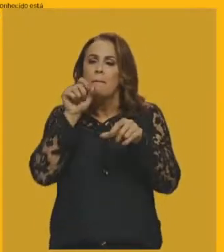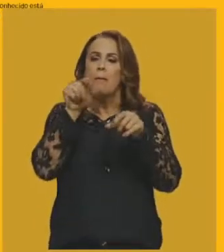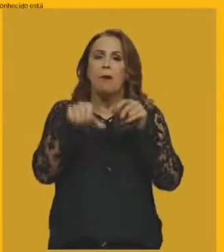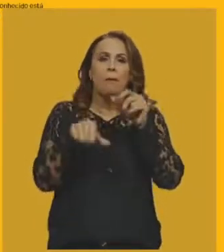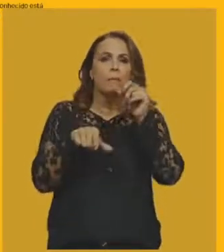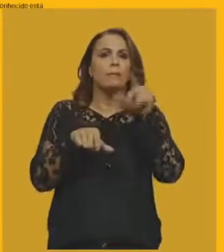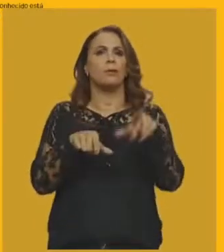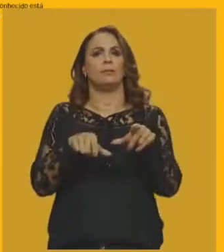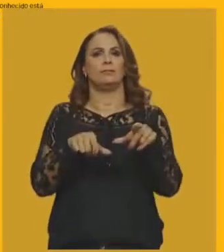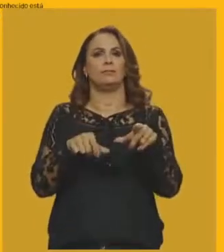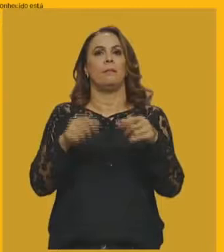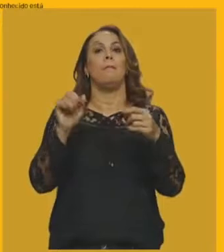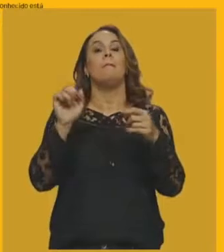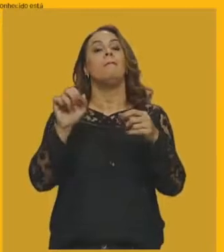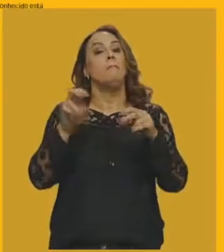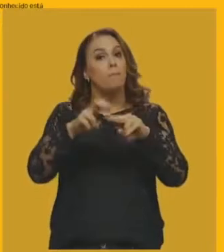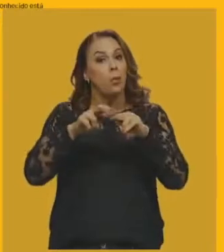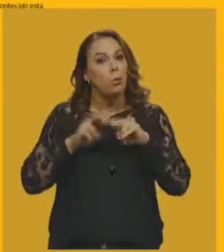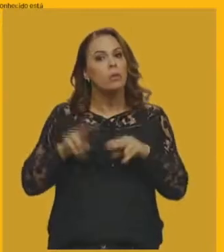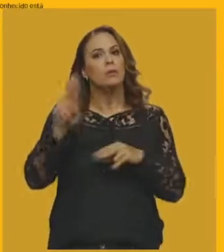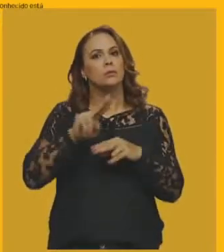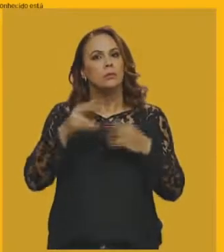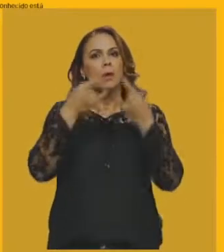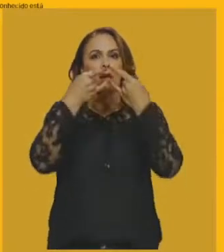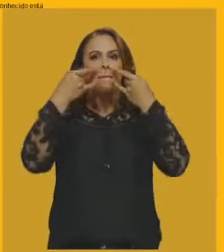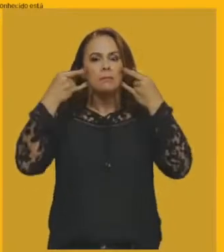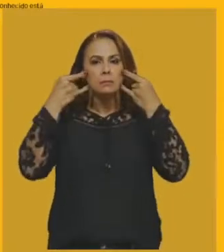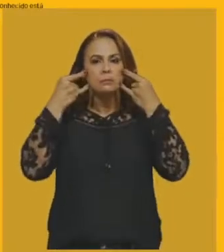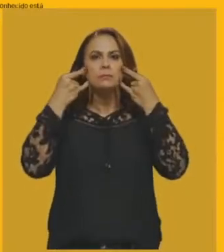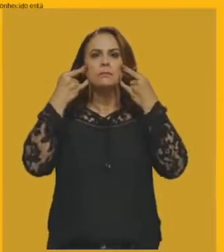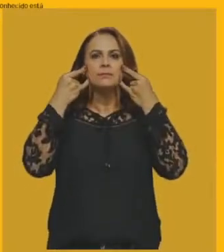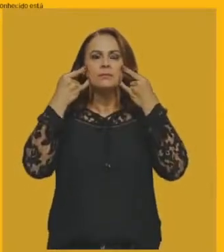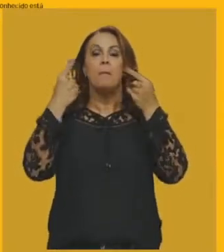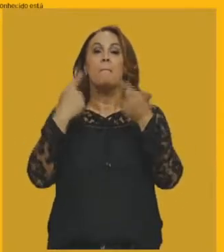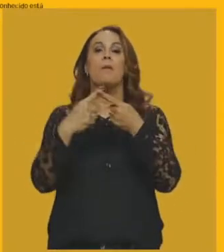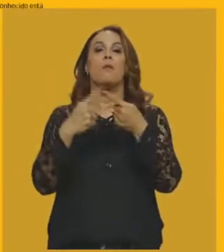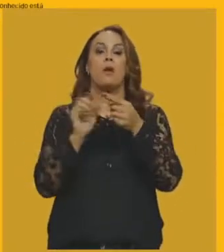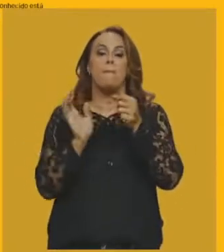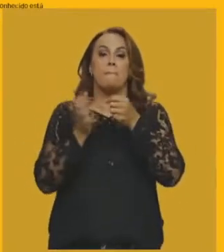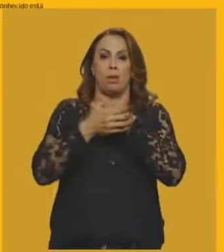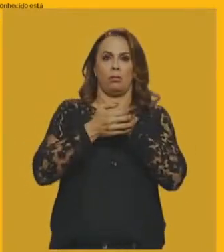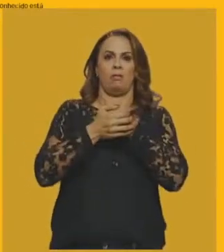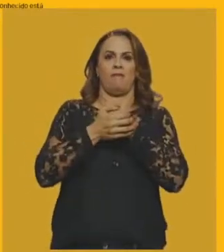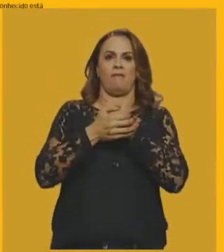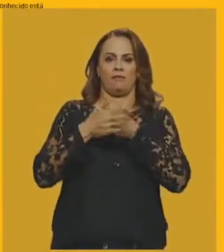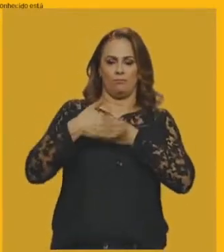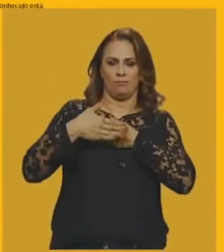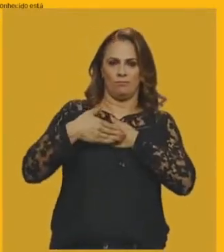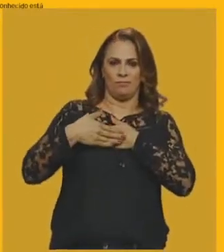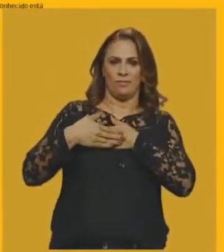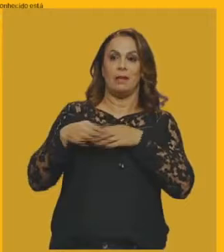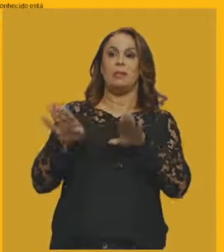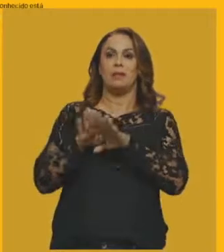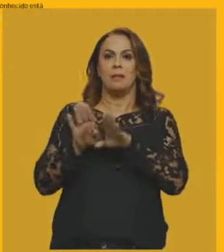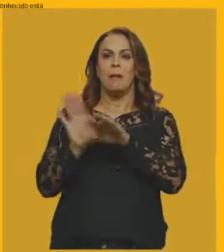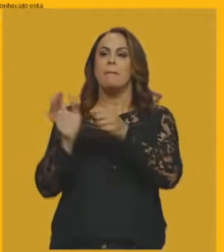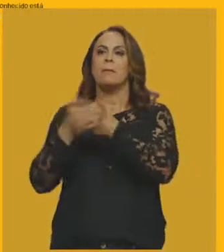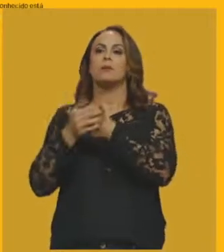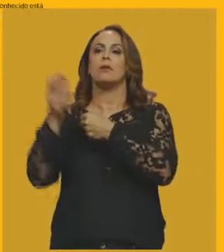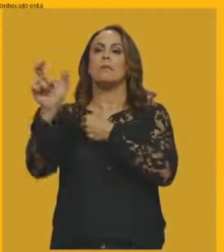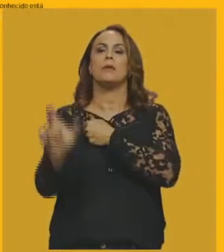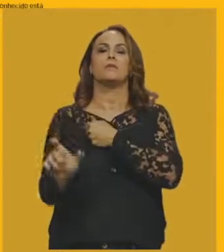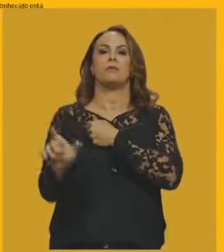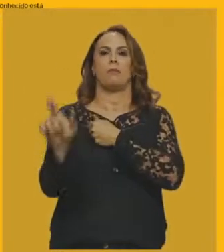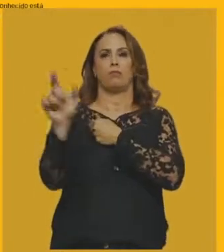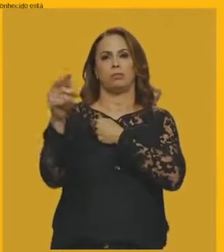você protege a pessoa próxima de você. E os sintomas, você já sabe que são febre, dor